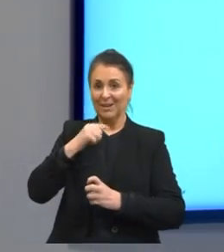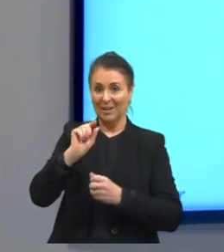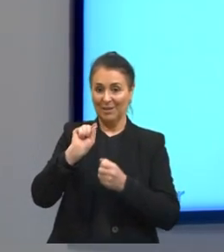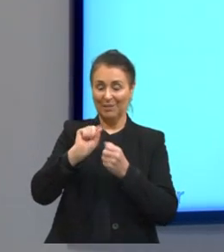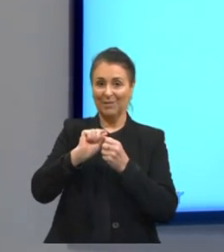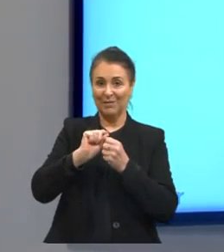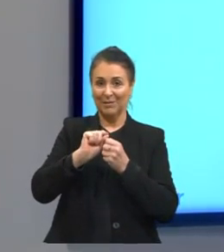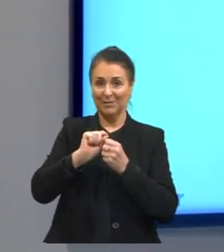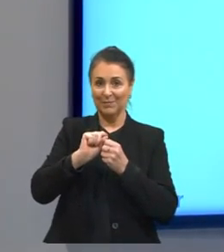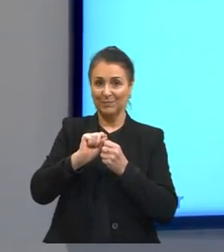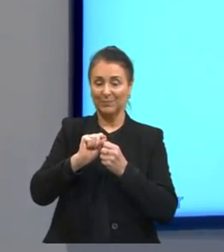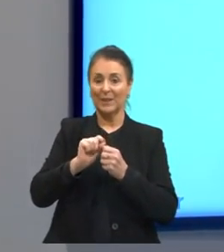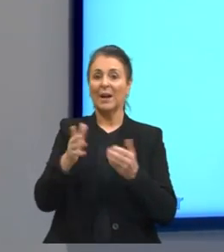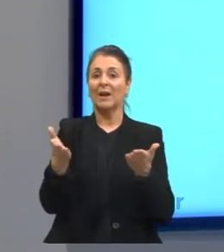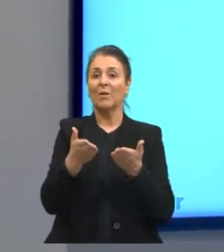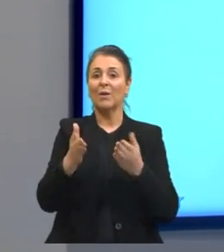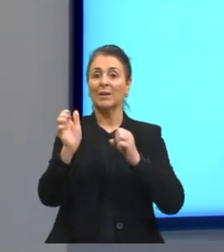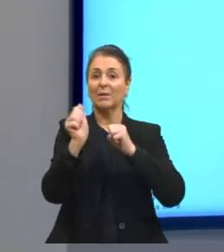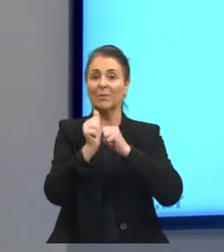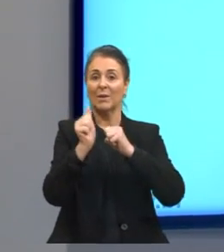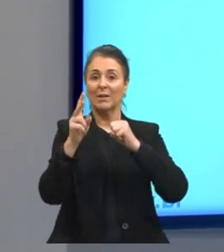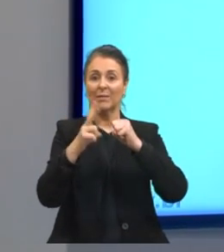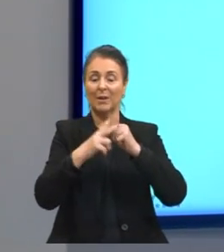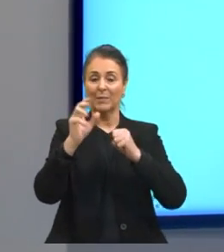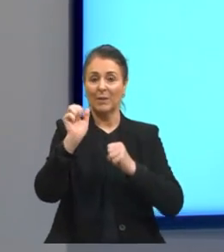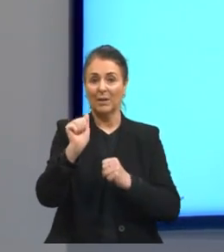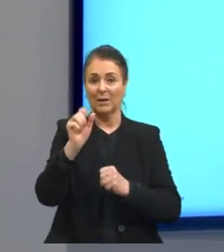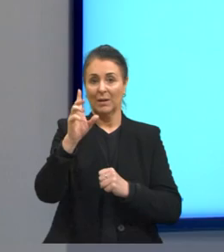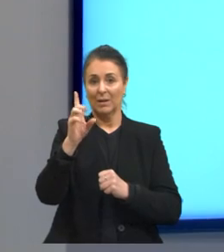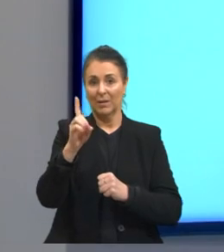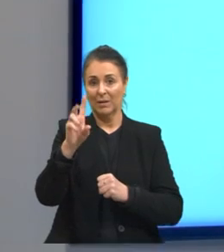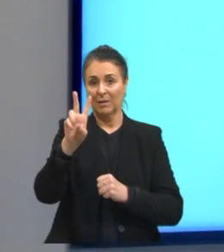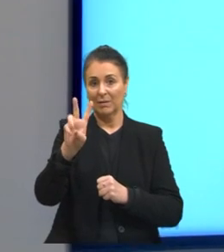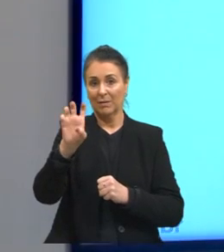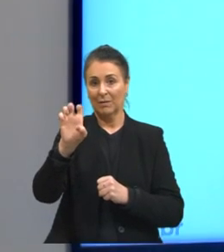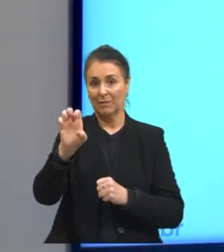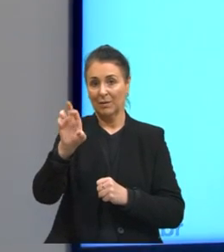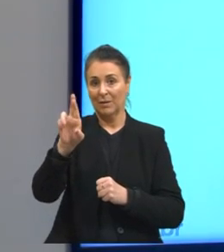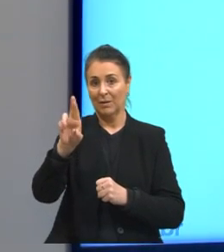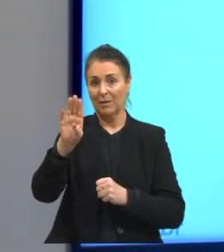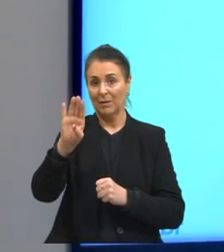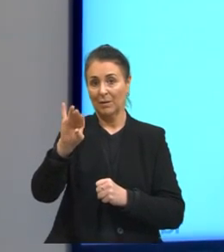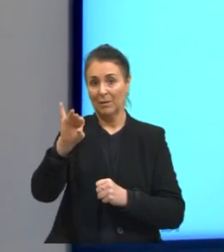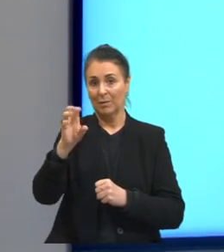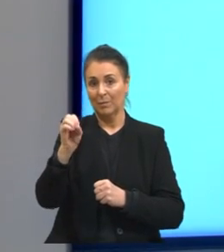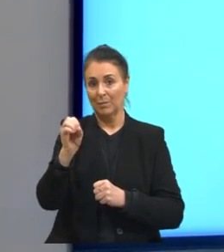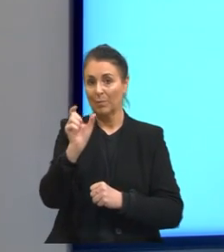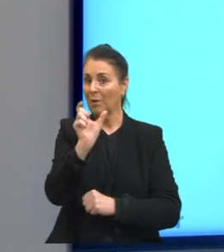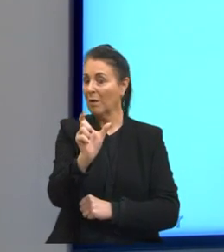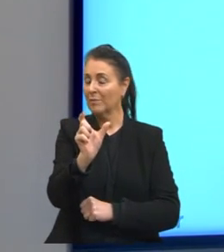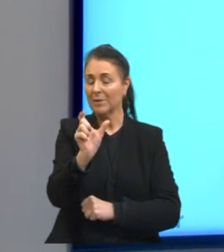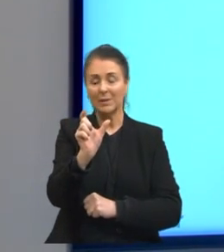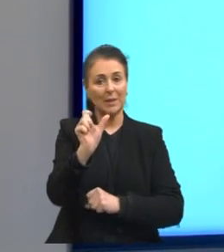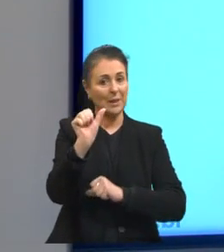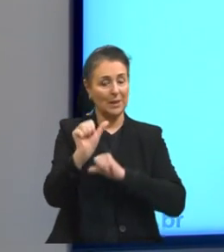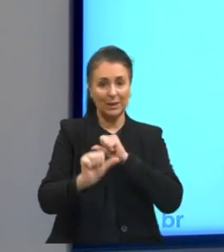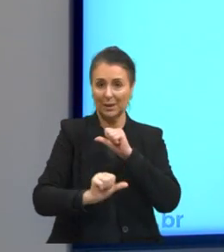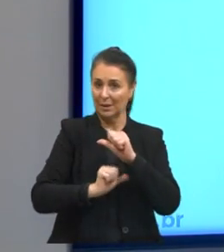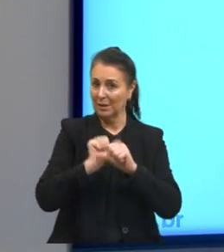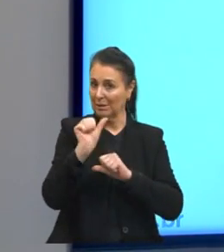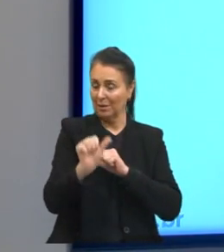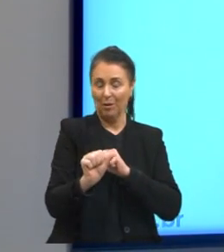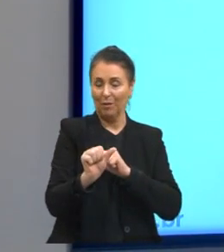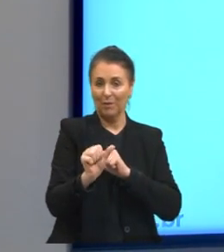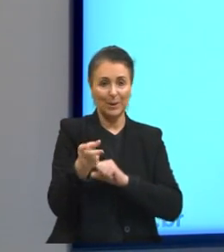Adverbios. Chegamos agora na nossa primeira classe de palavras, invariáveis. O advérbio vai ser aquela classe de